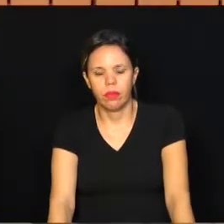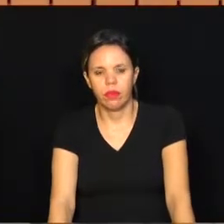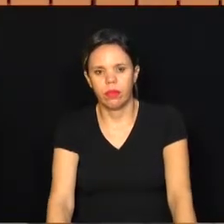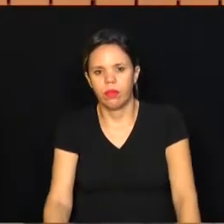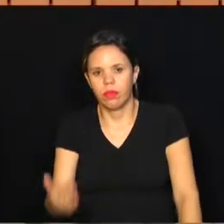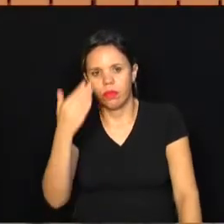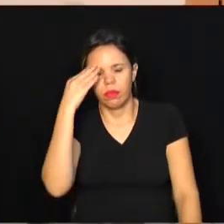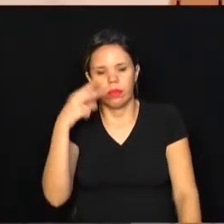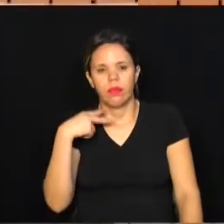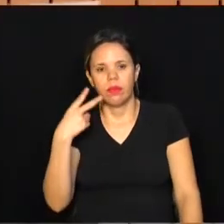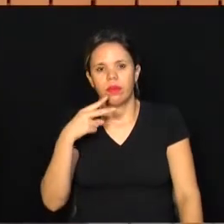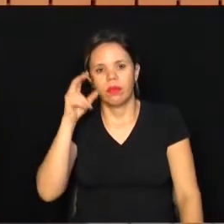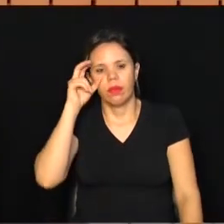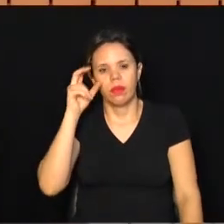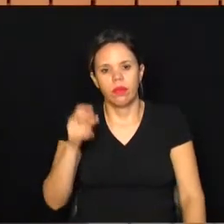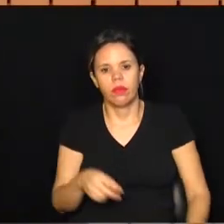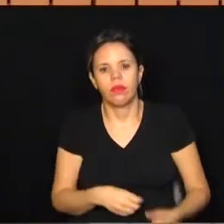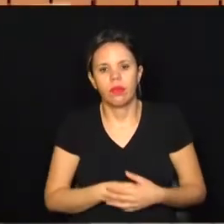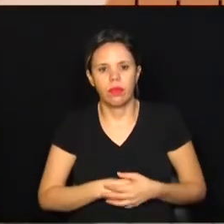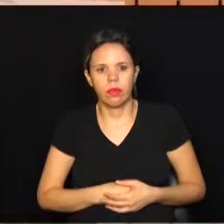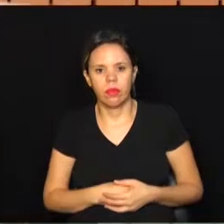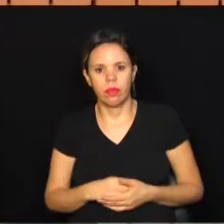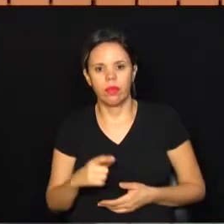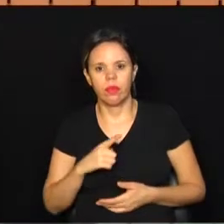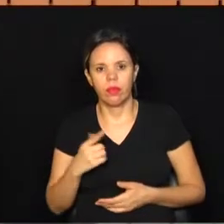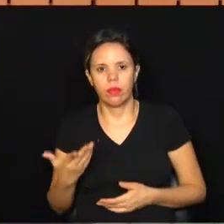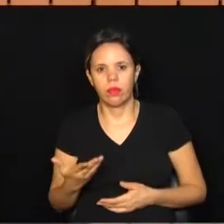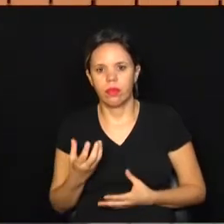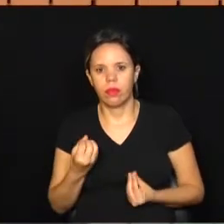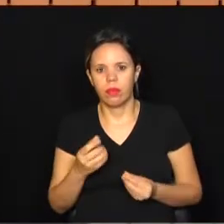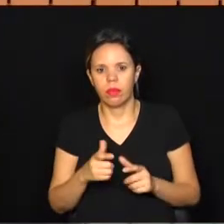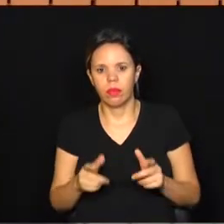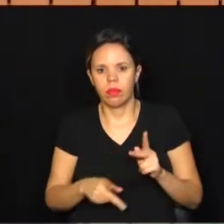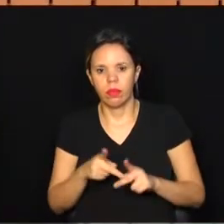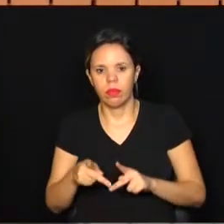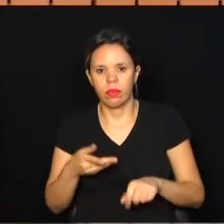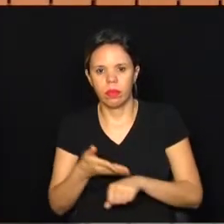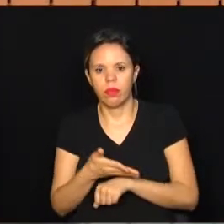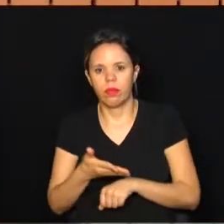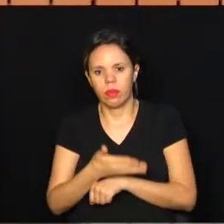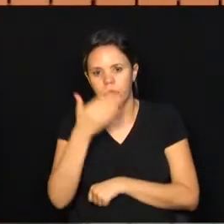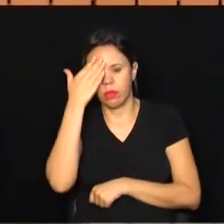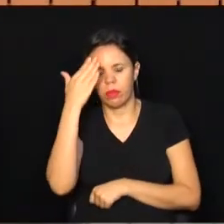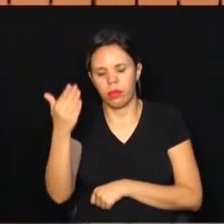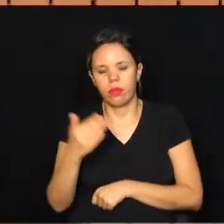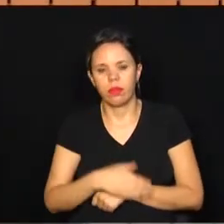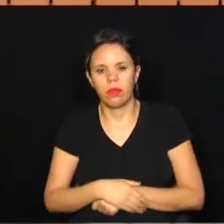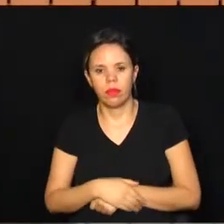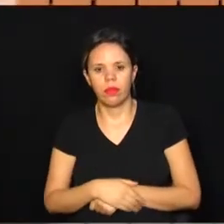Obrigado, vereador Carlinhos Camelot. Nós temos aqui uma boa participação do público, a gente quer agradecer muito.